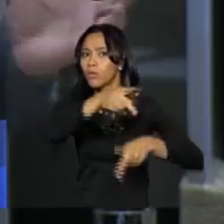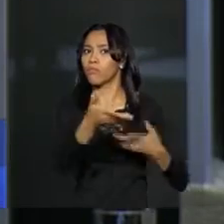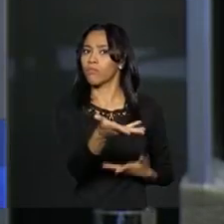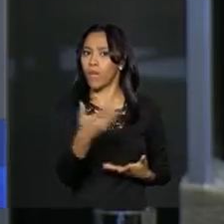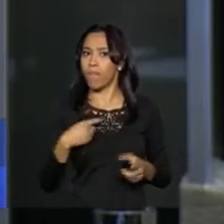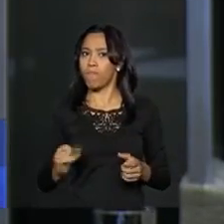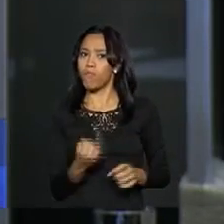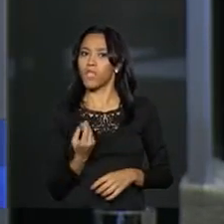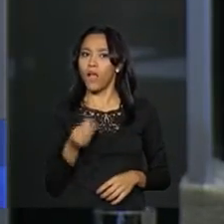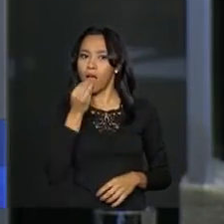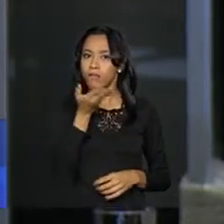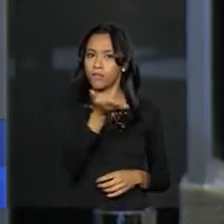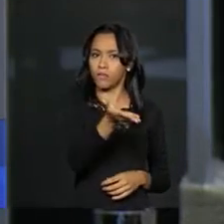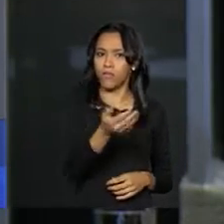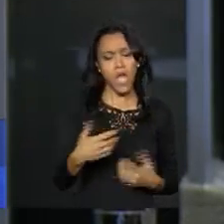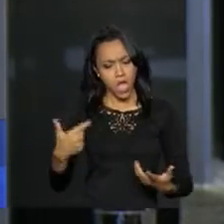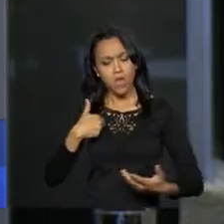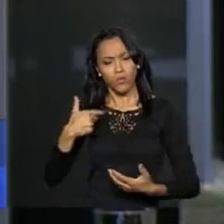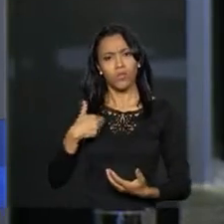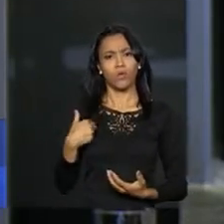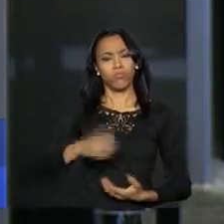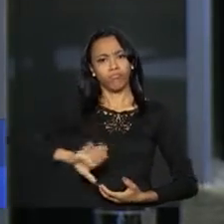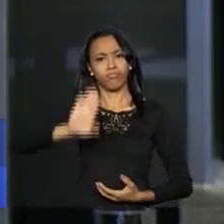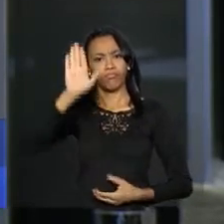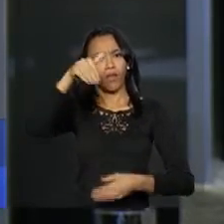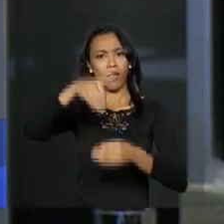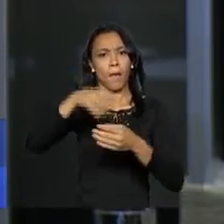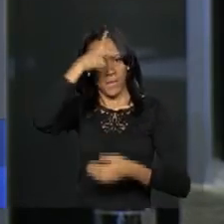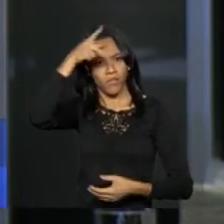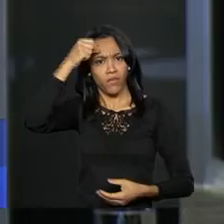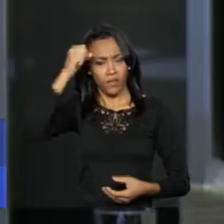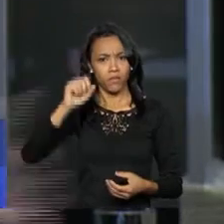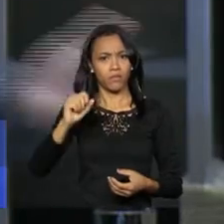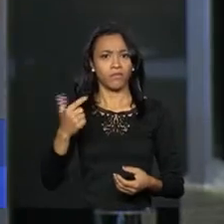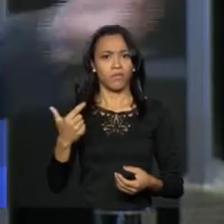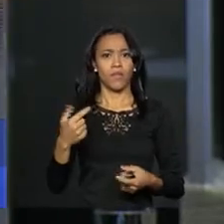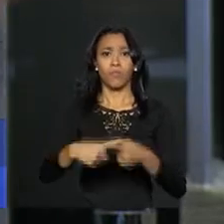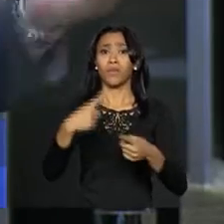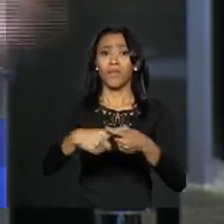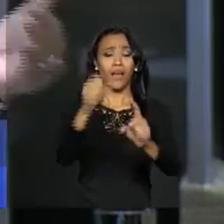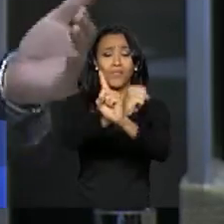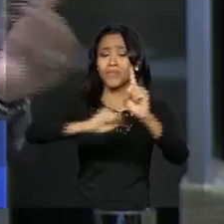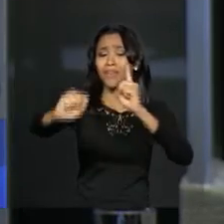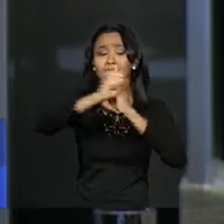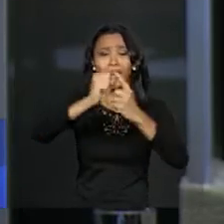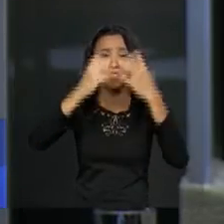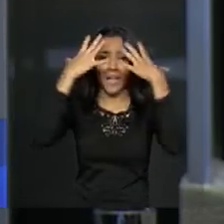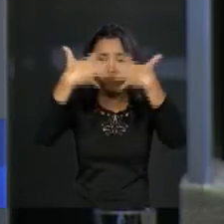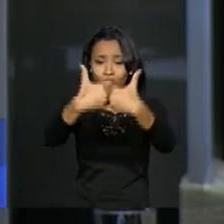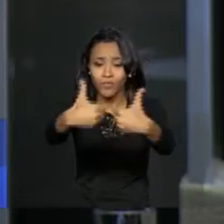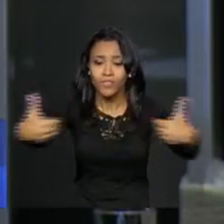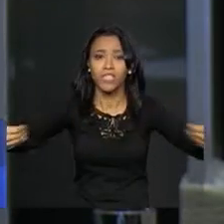falam, mas eu sou candidato a prefeito, e tem razão, está preocupado com o desgaste, porque a sociedade está dividida. Mas